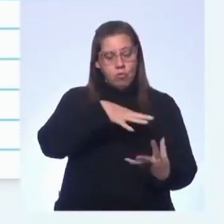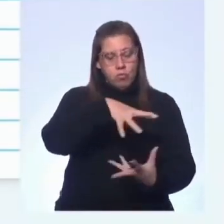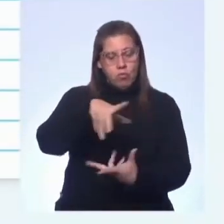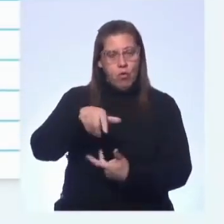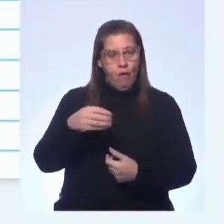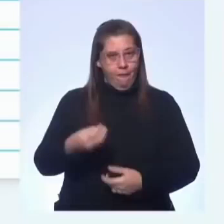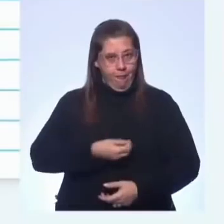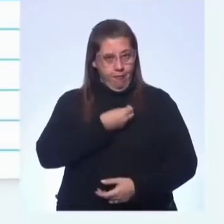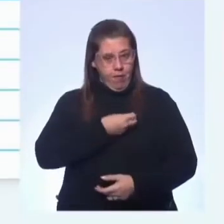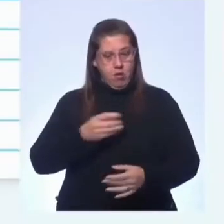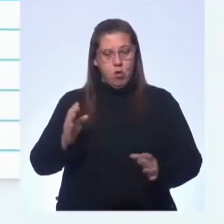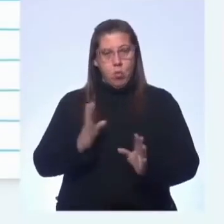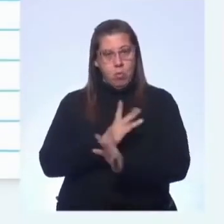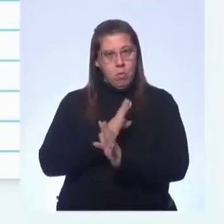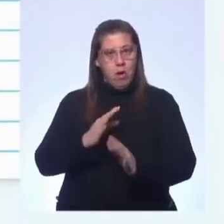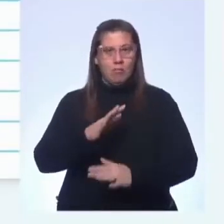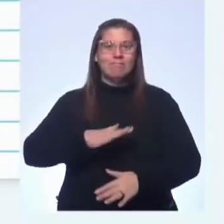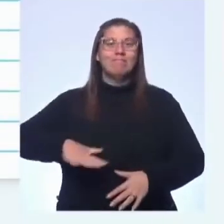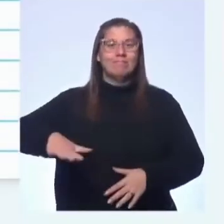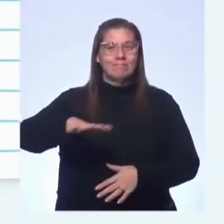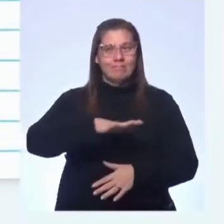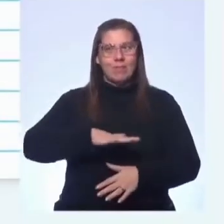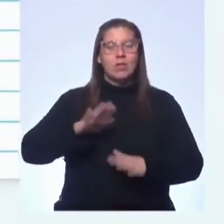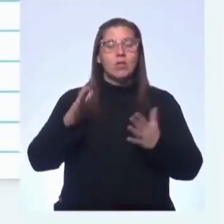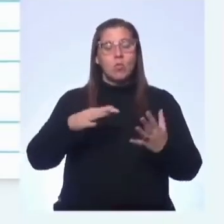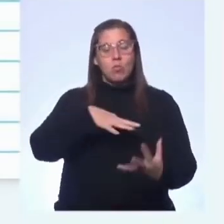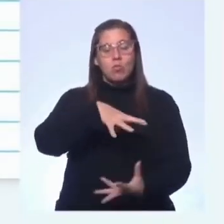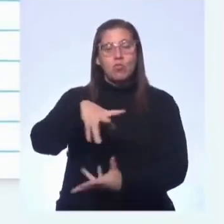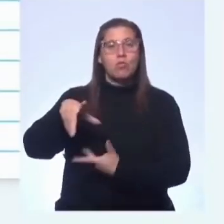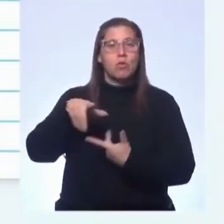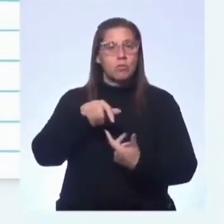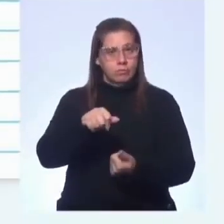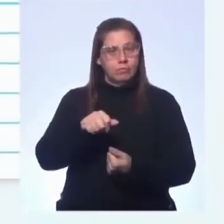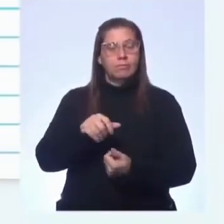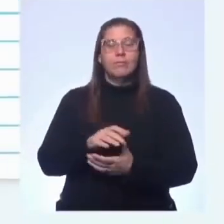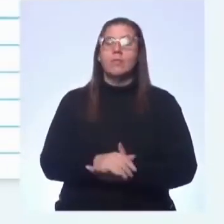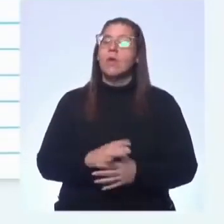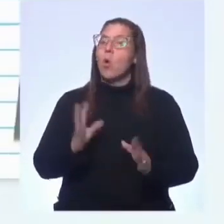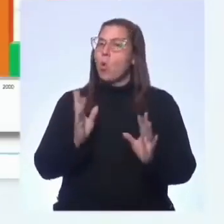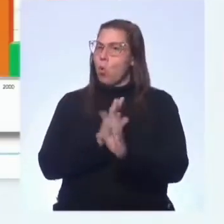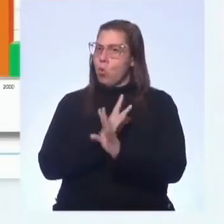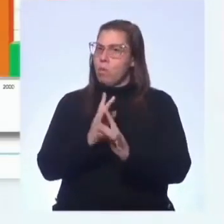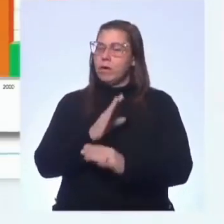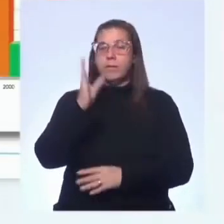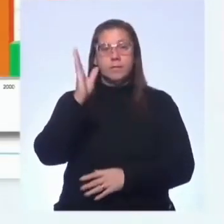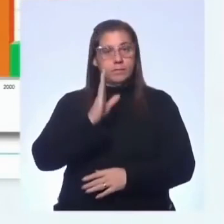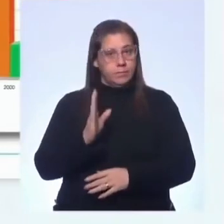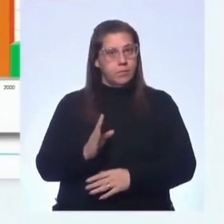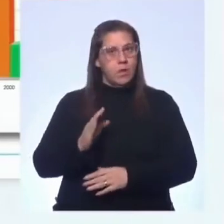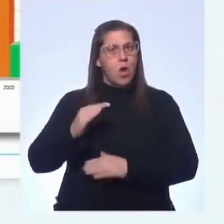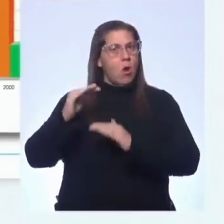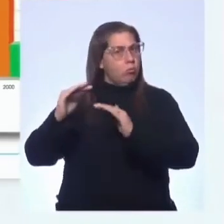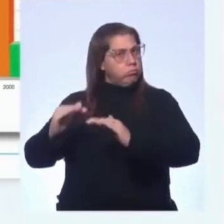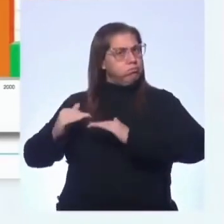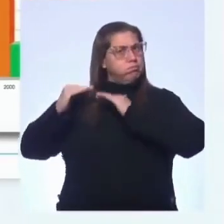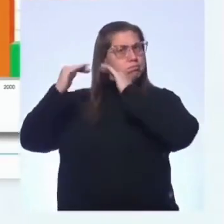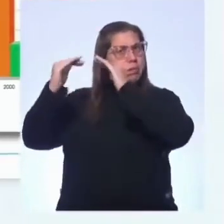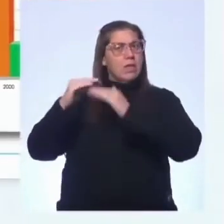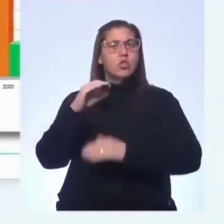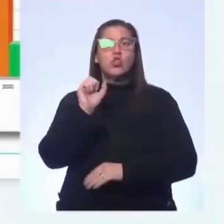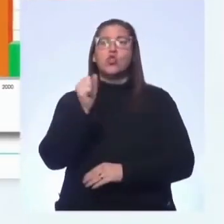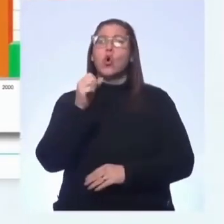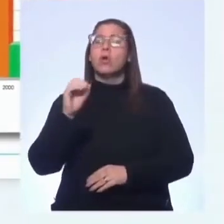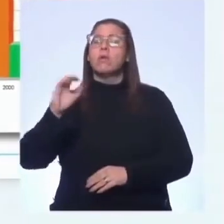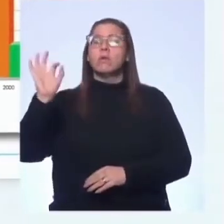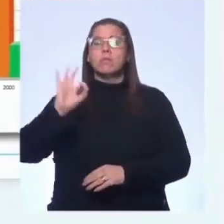ambientes urbanos. Portanto, o mundo é majoritariamente urbano. No Brasil, esse índice supera os 80%.